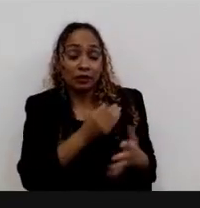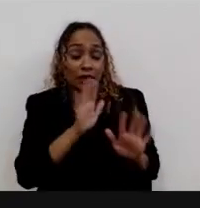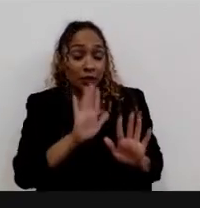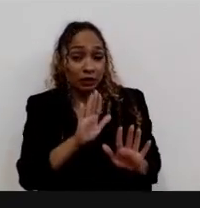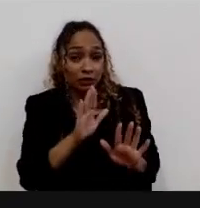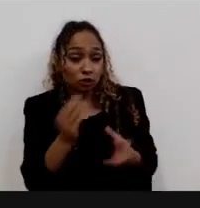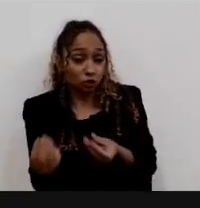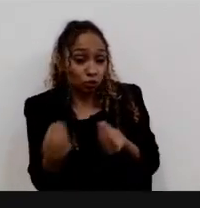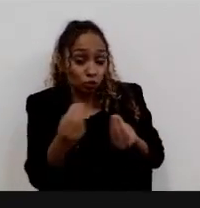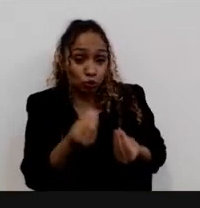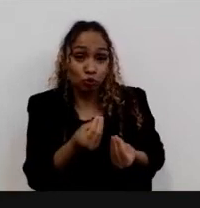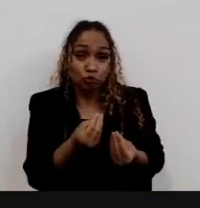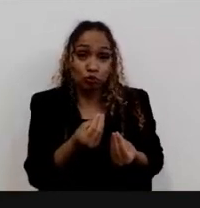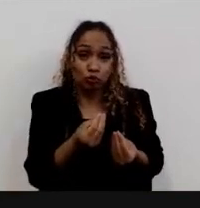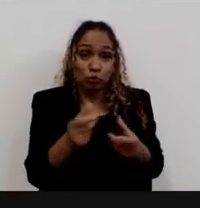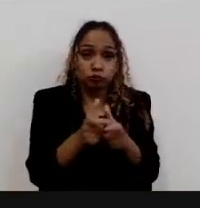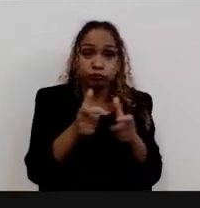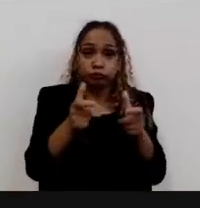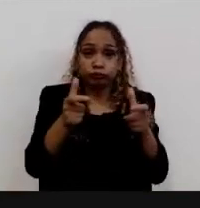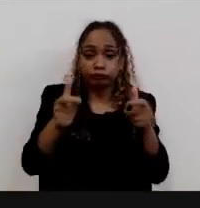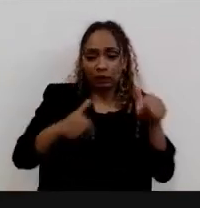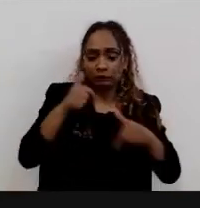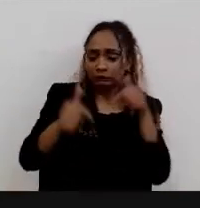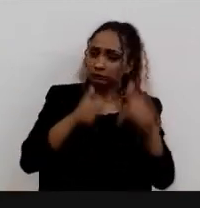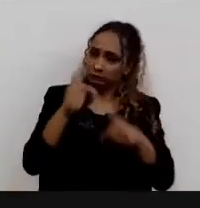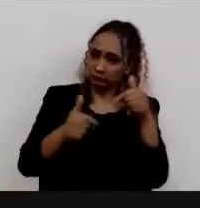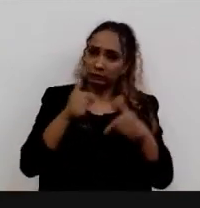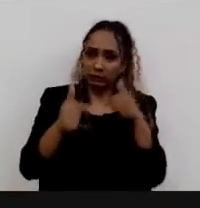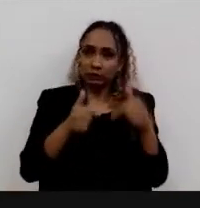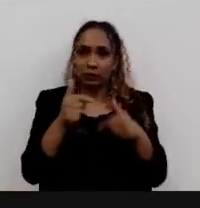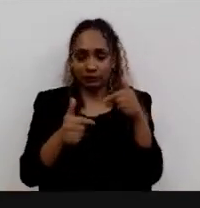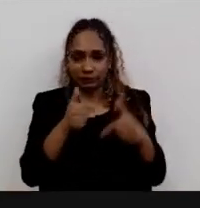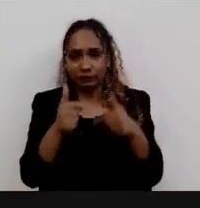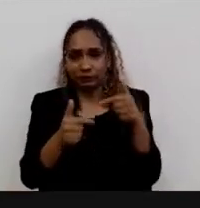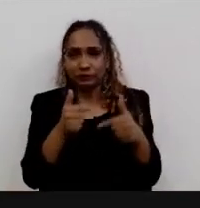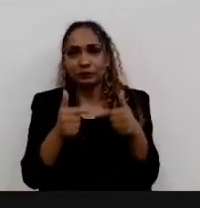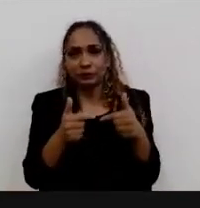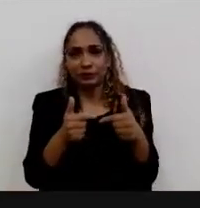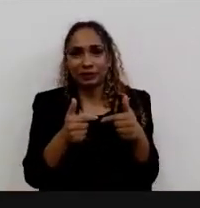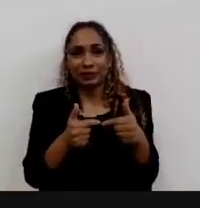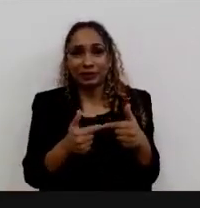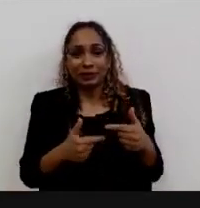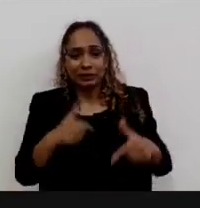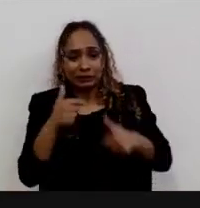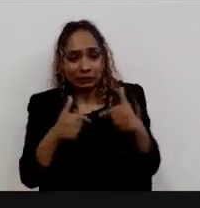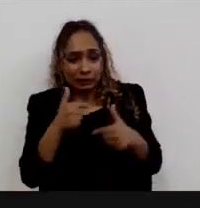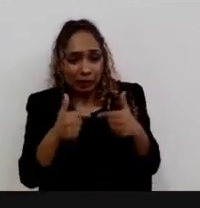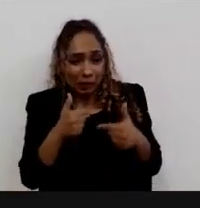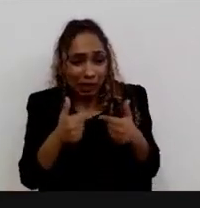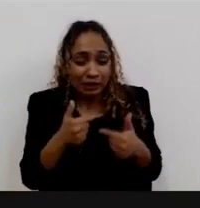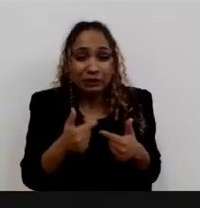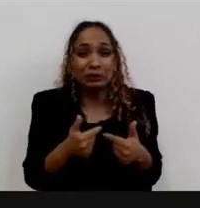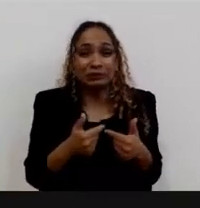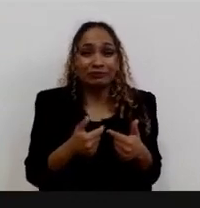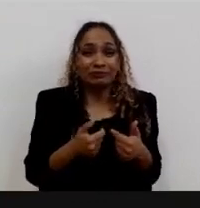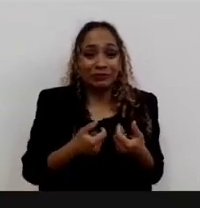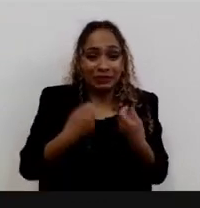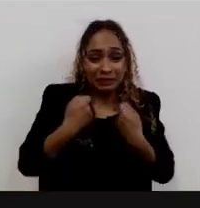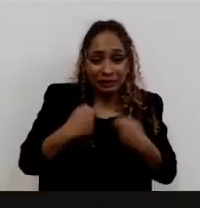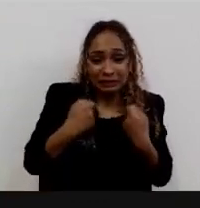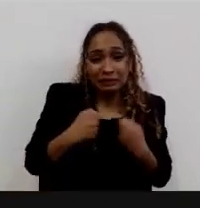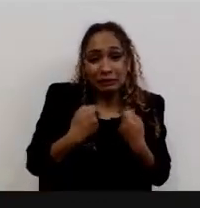com eles, nós aumentamos a nossa demanda de trabalho, né? Muitas vezes nos tornamos escravos dos nossos sistemas. Quantos